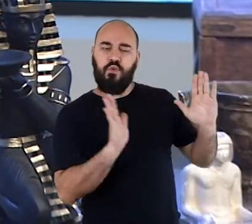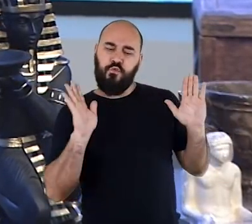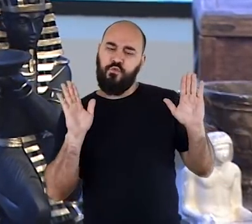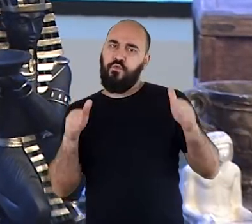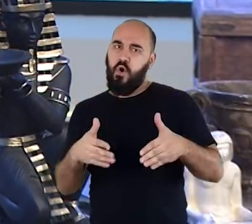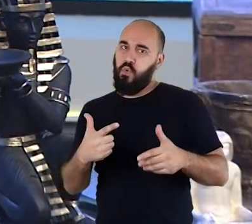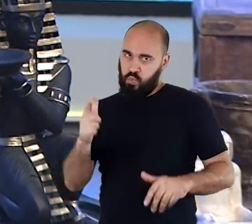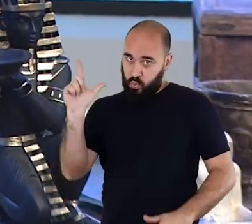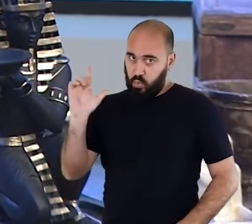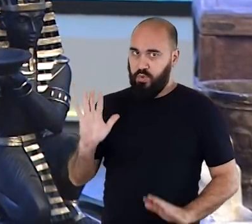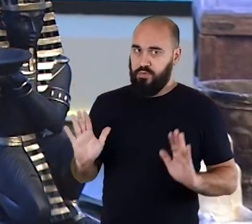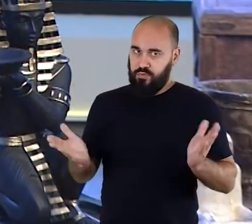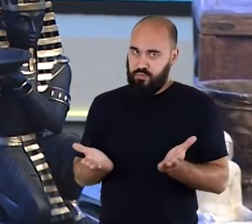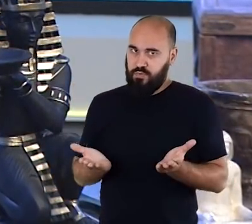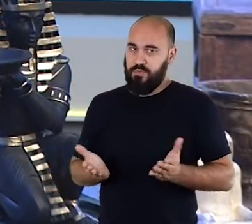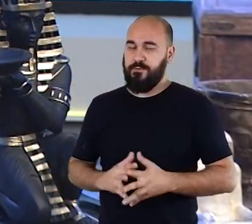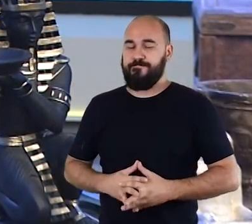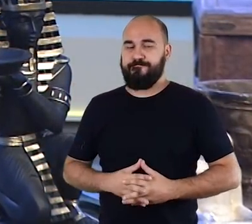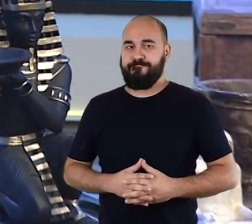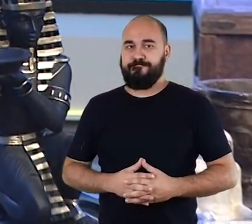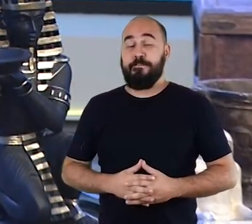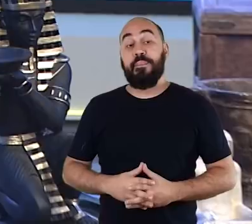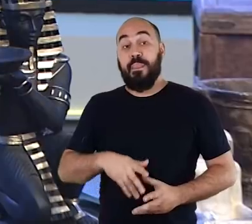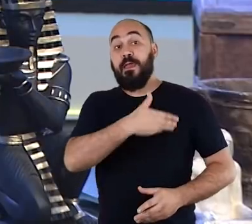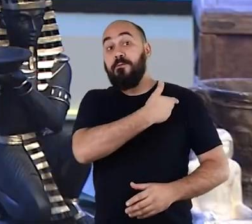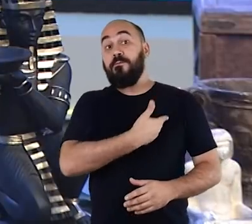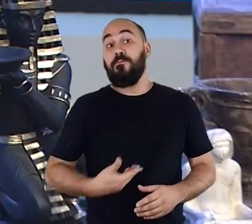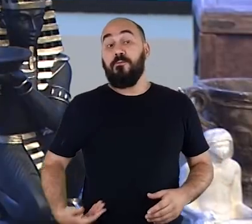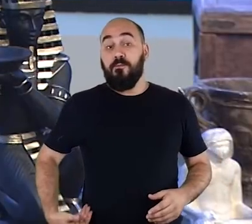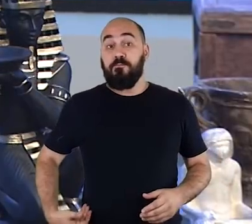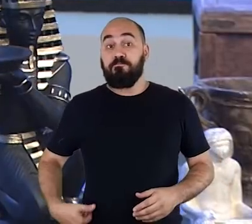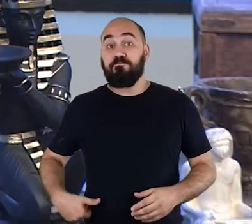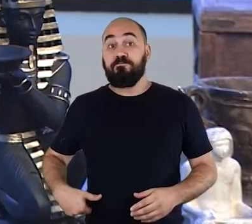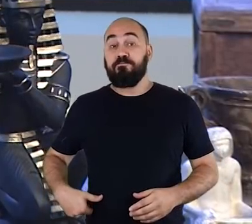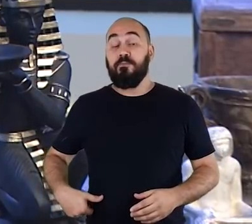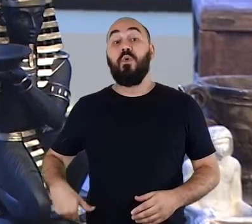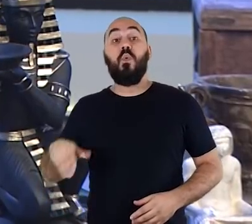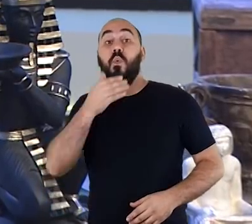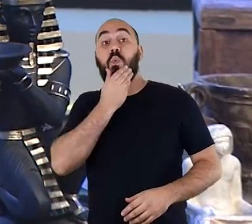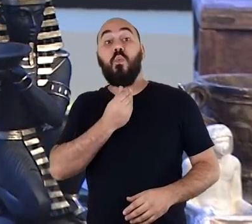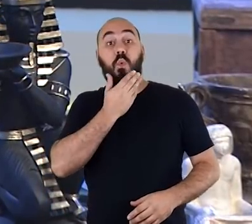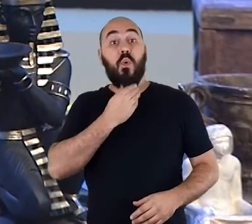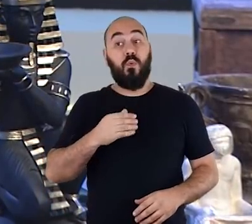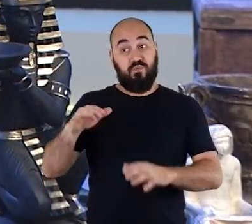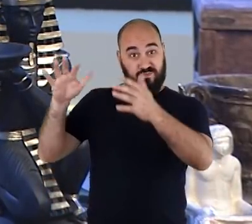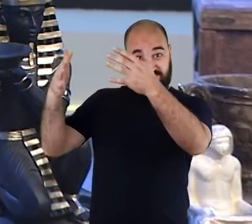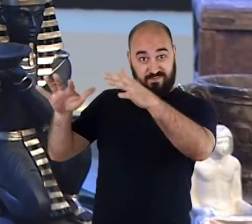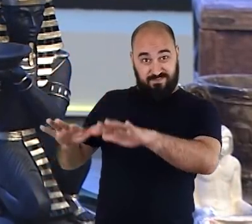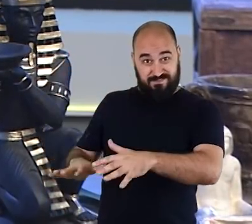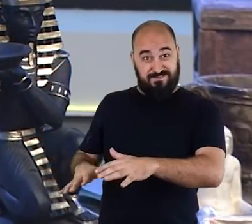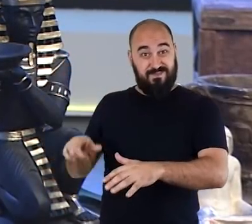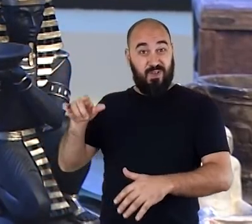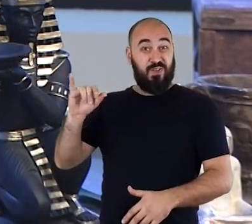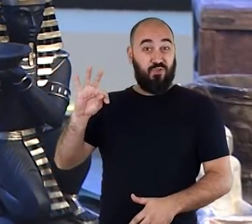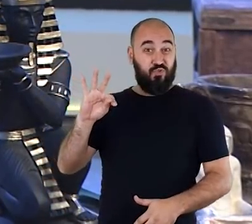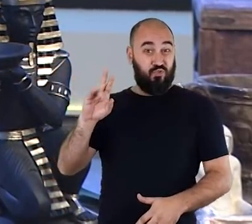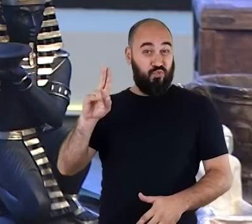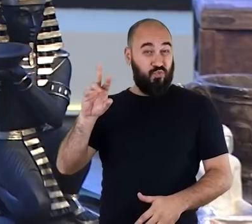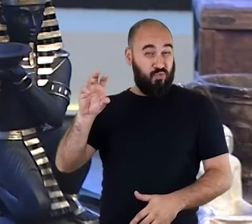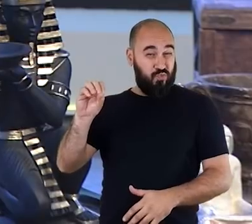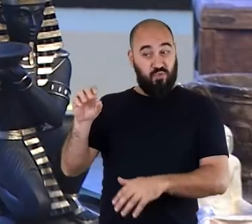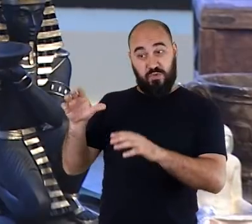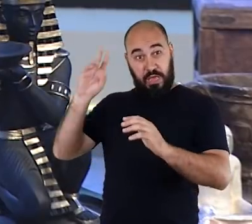que Frederick Klein, que era um ministro anglicano e também médico missionário, esqueci de mencionar isso, acabou indo parar na